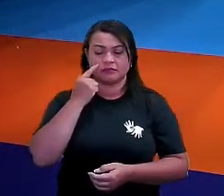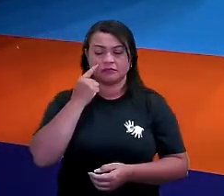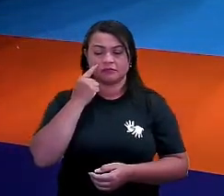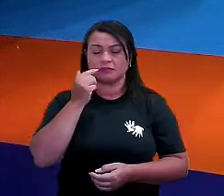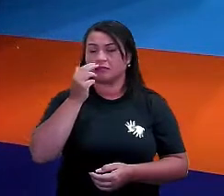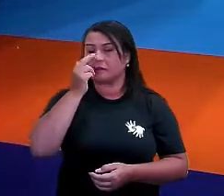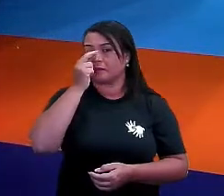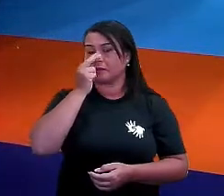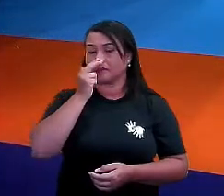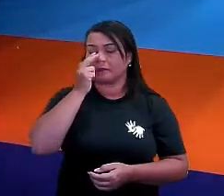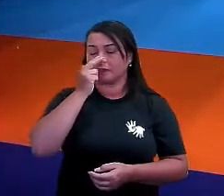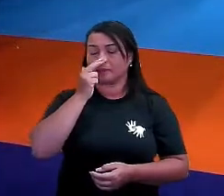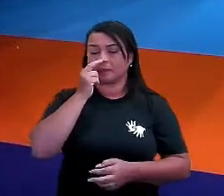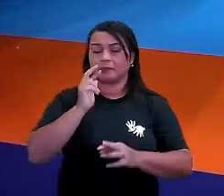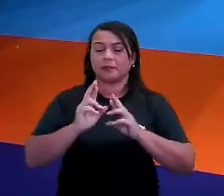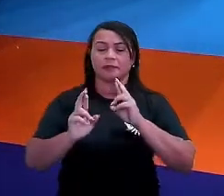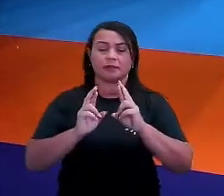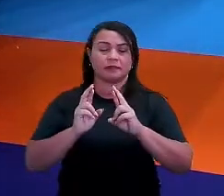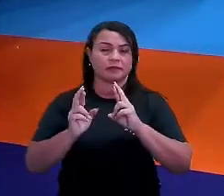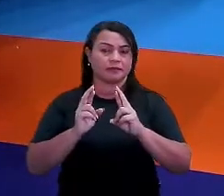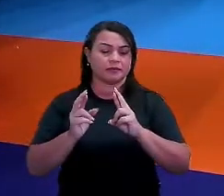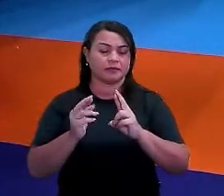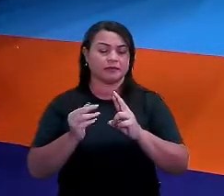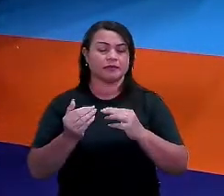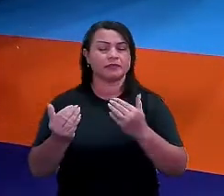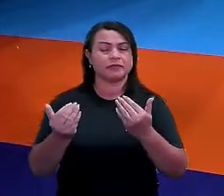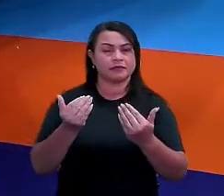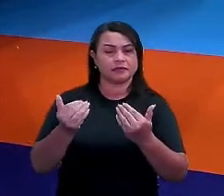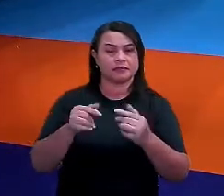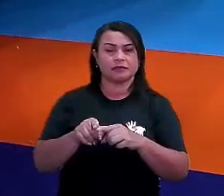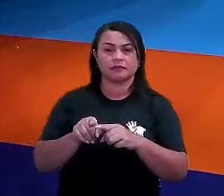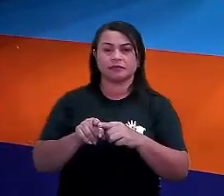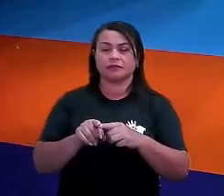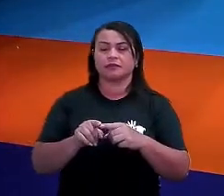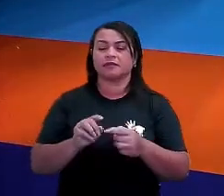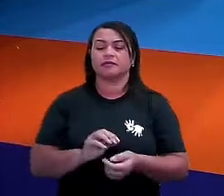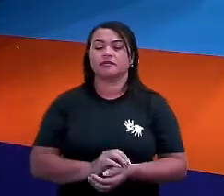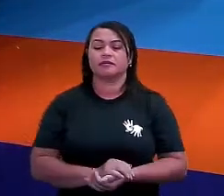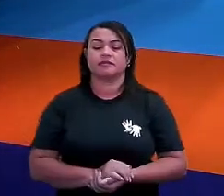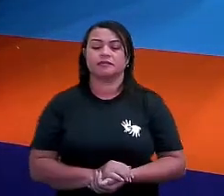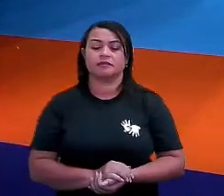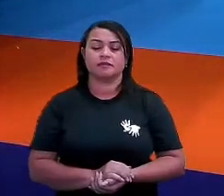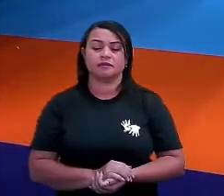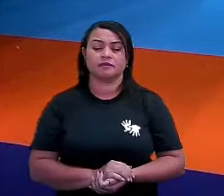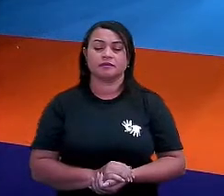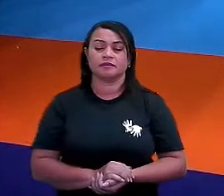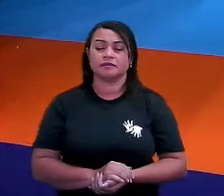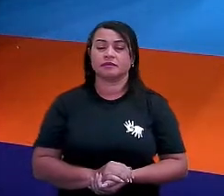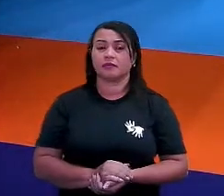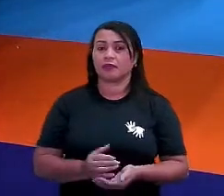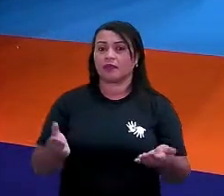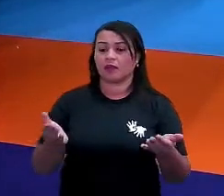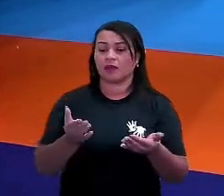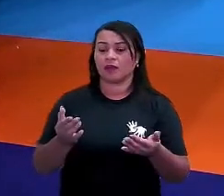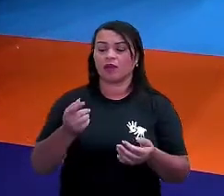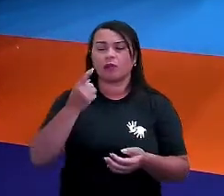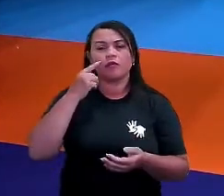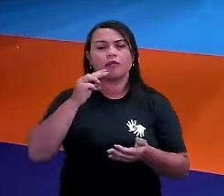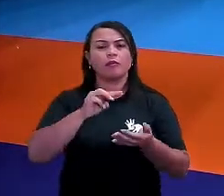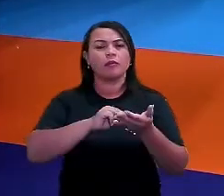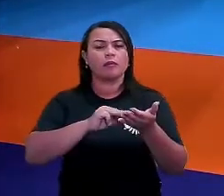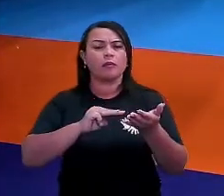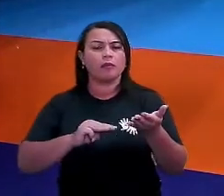a mesma relação de extremidades e meios. Tá? Vamos agora usar esse método